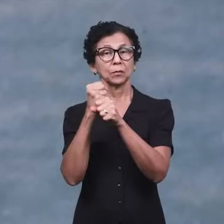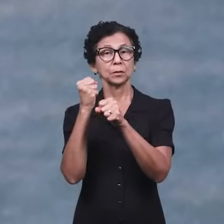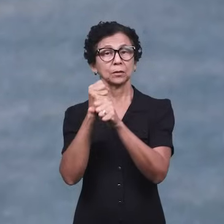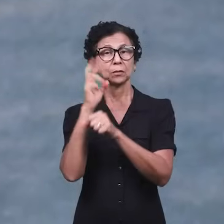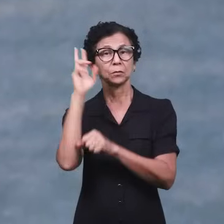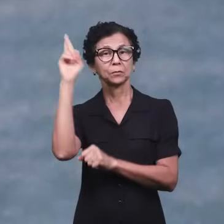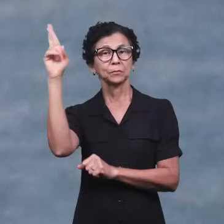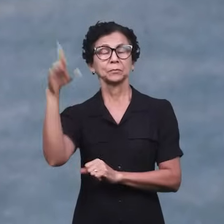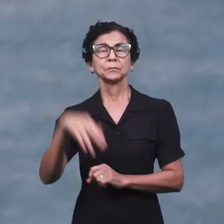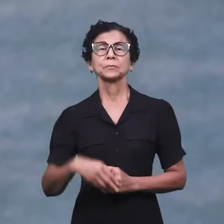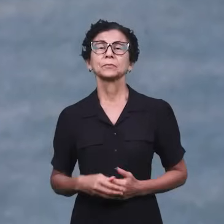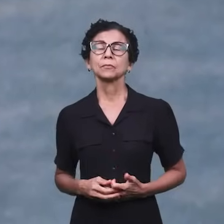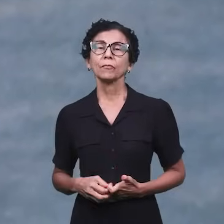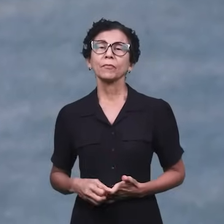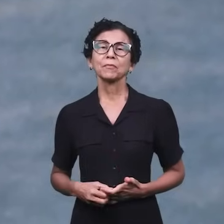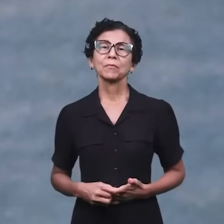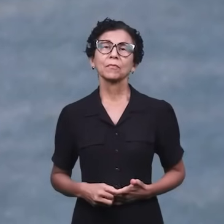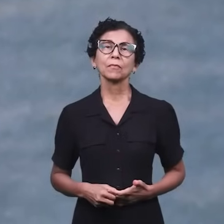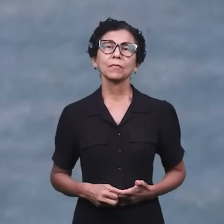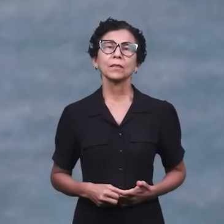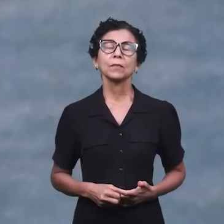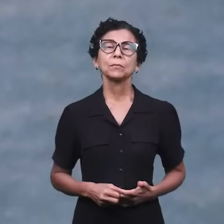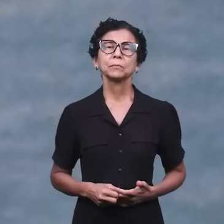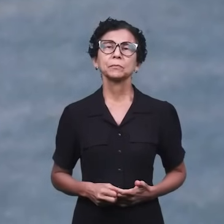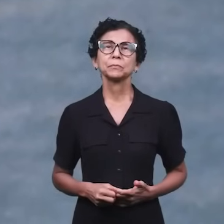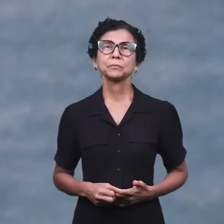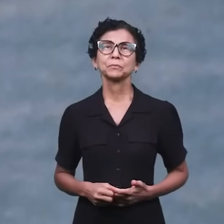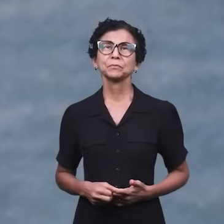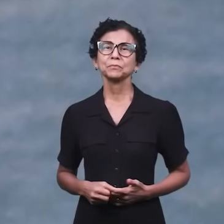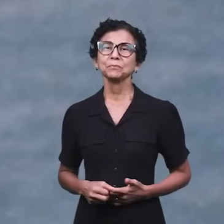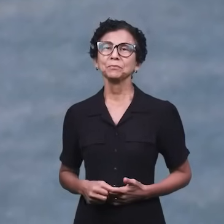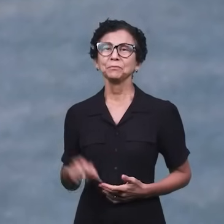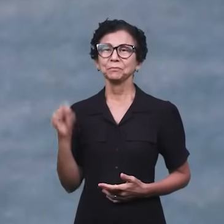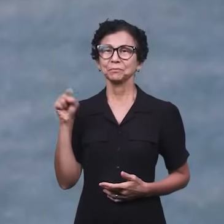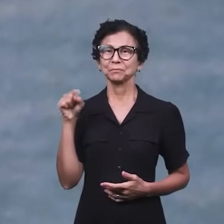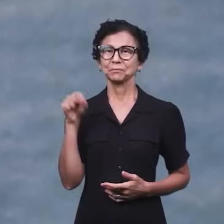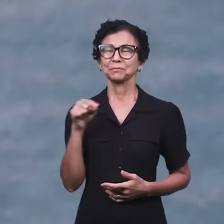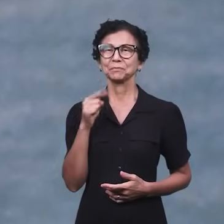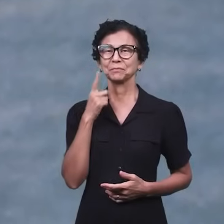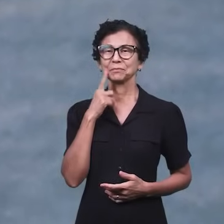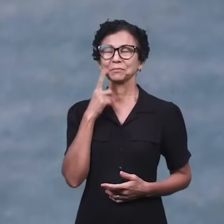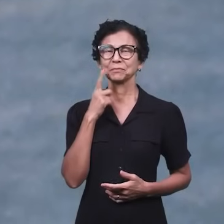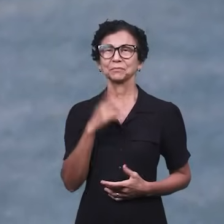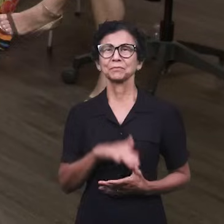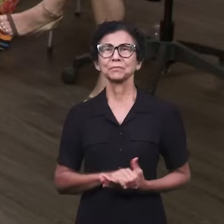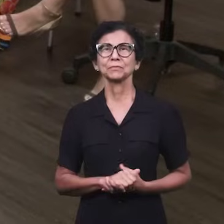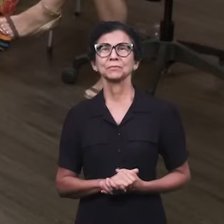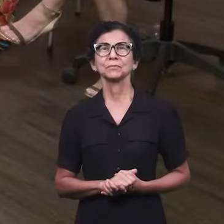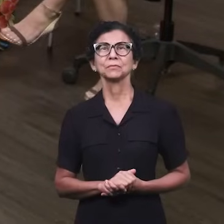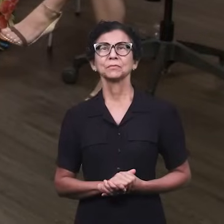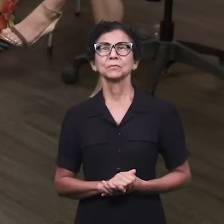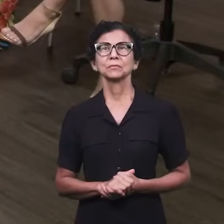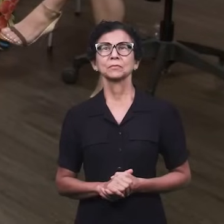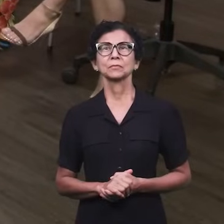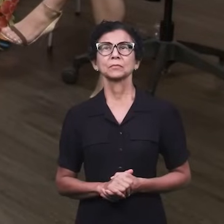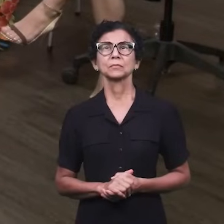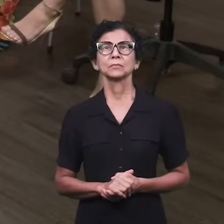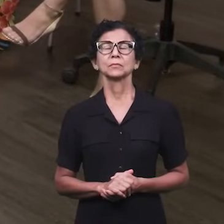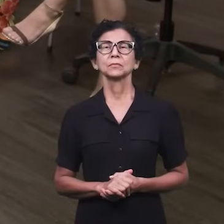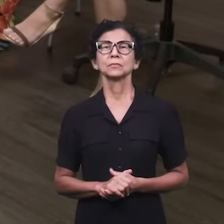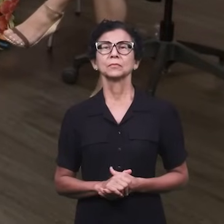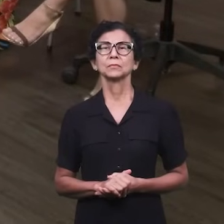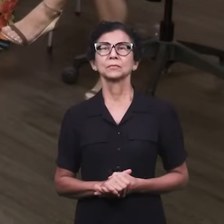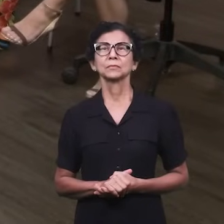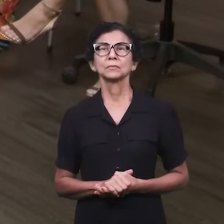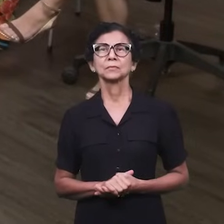seja o nome do senhor bom Depois dessa participação de Lisboa vamos ver agora os jovens aqui no estúdio vamos lá pastor eu